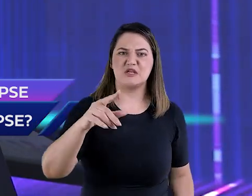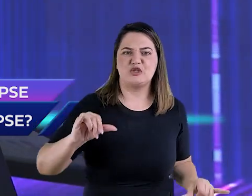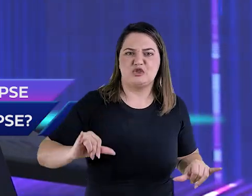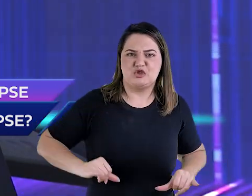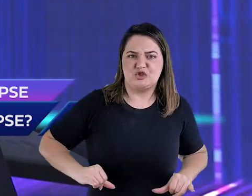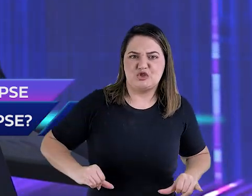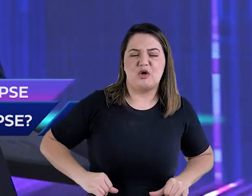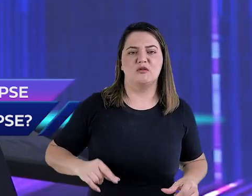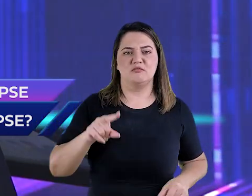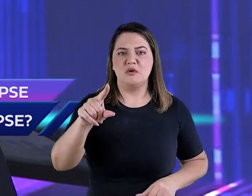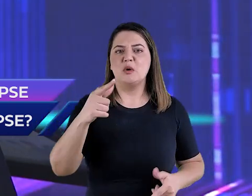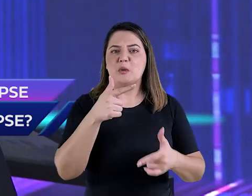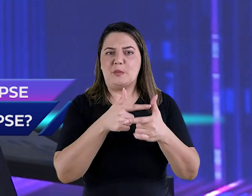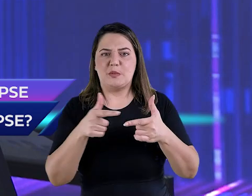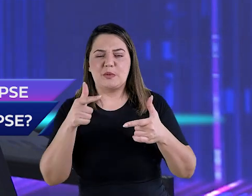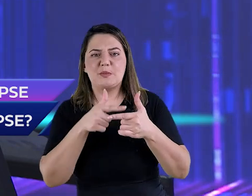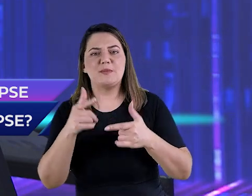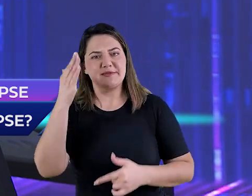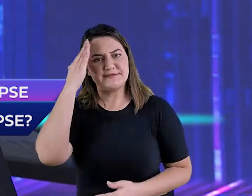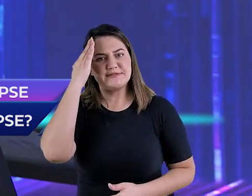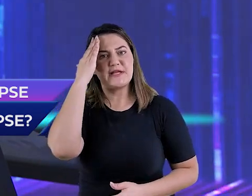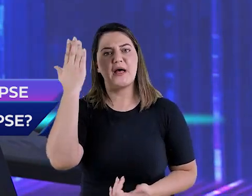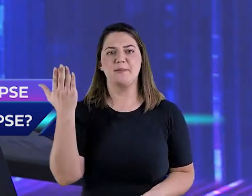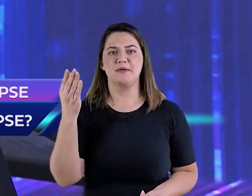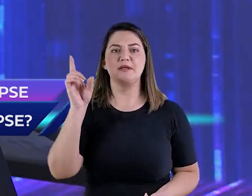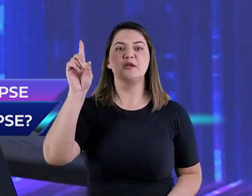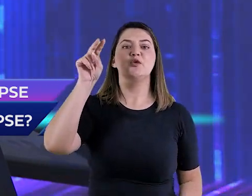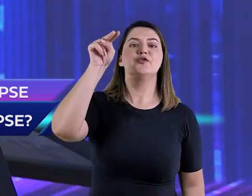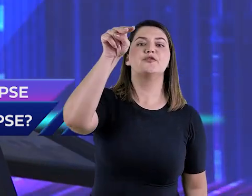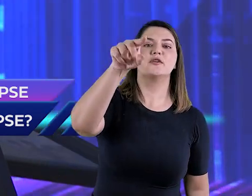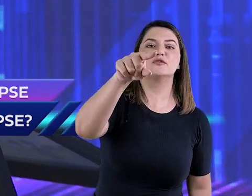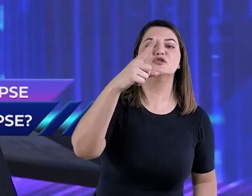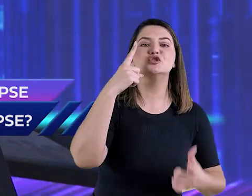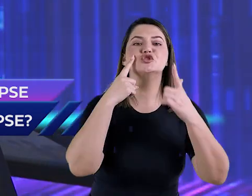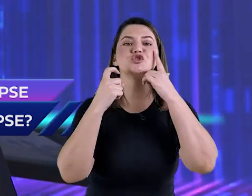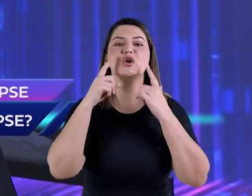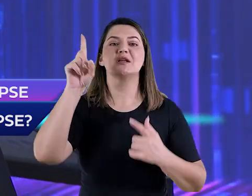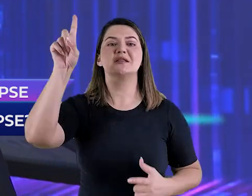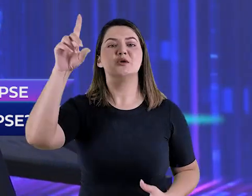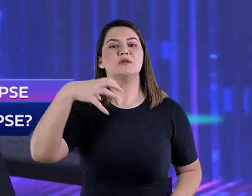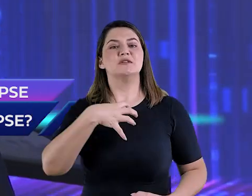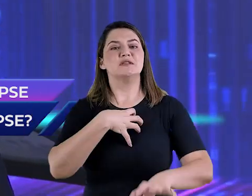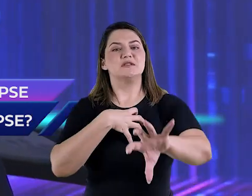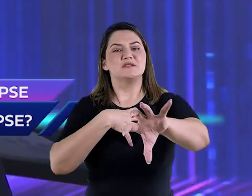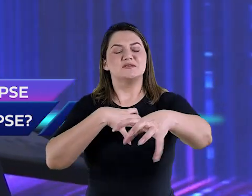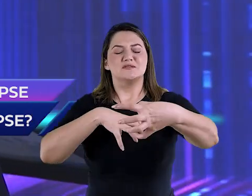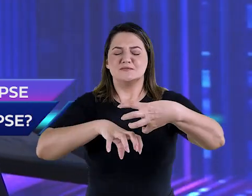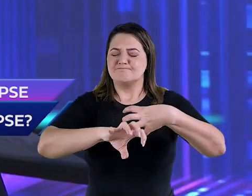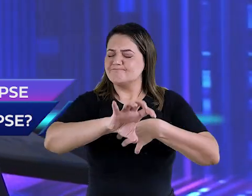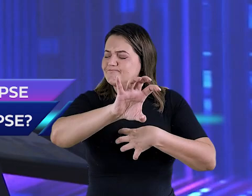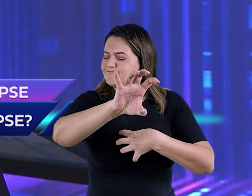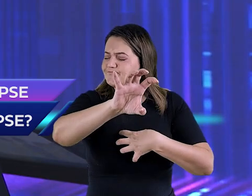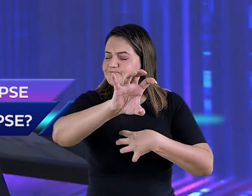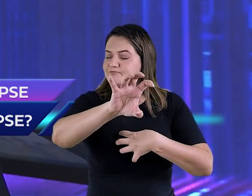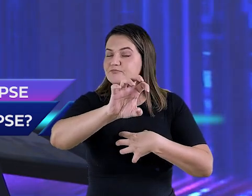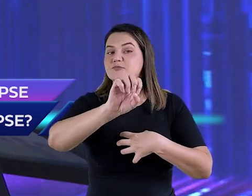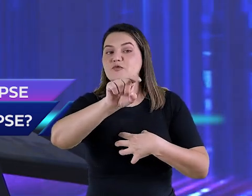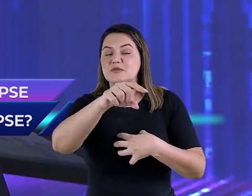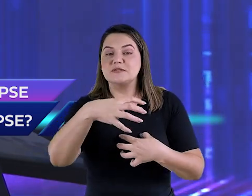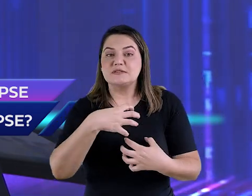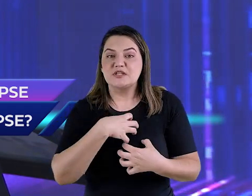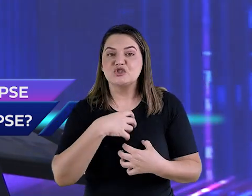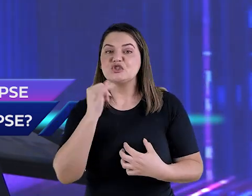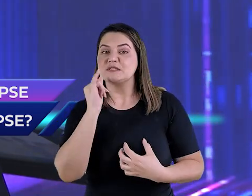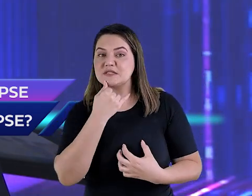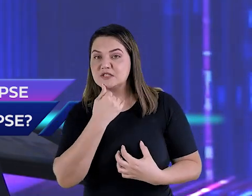Deus sabe dos problemas que você passa. E Ele chora quando você chora. Ele sente quando você sente. E